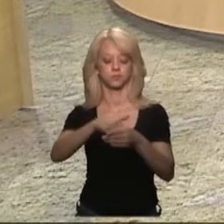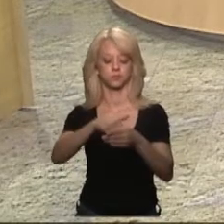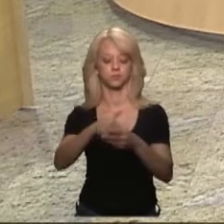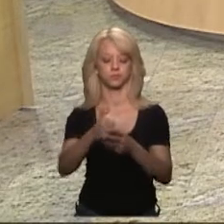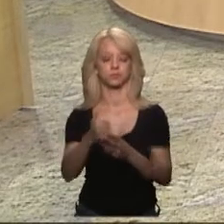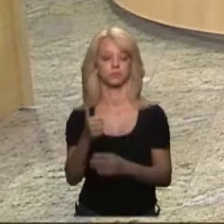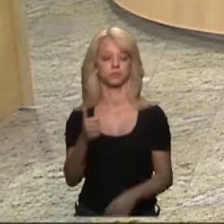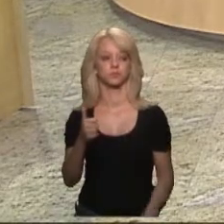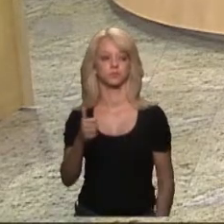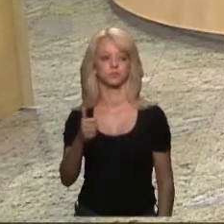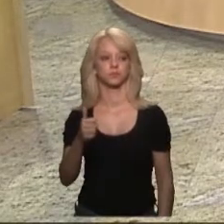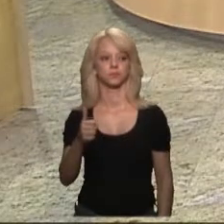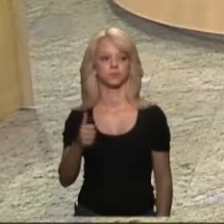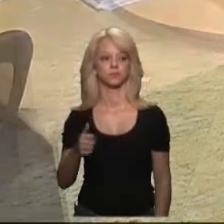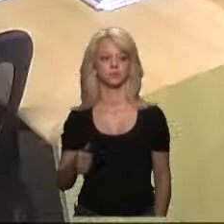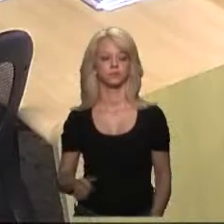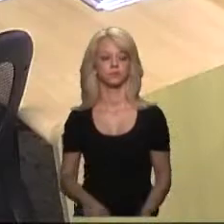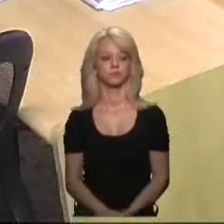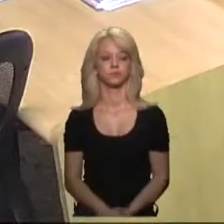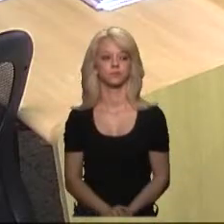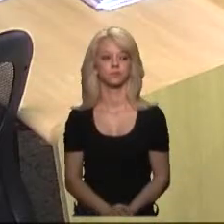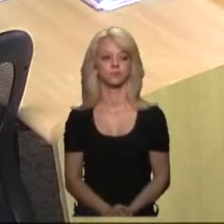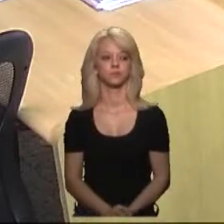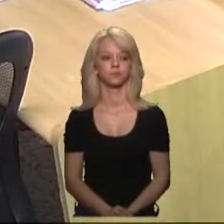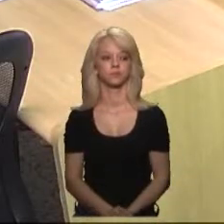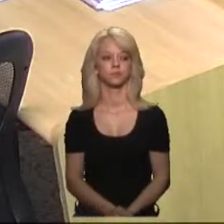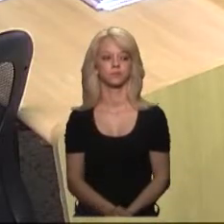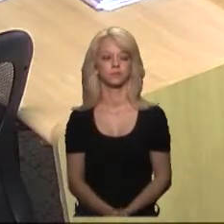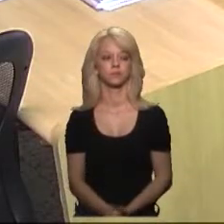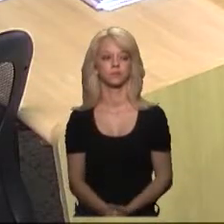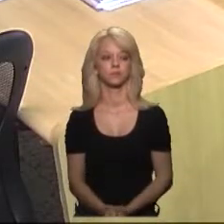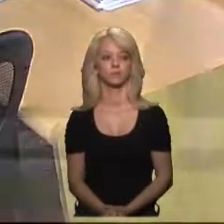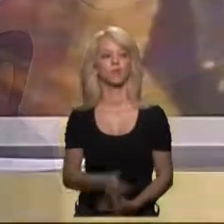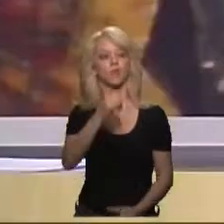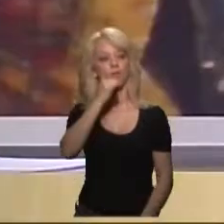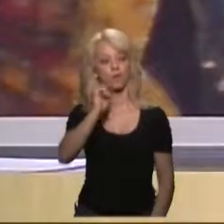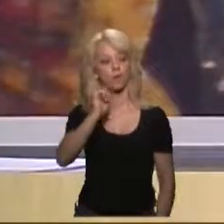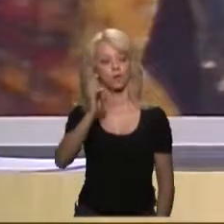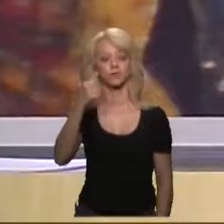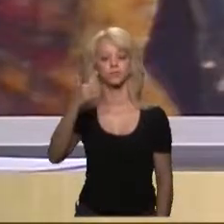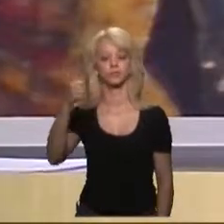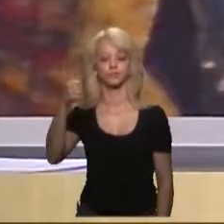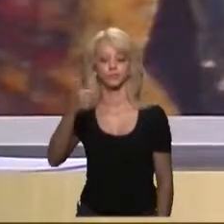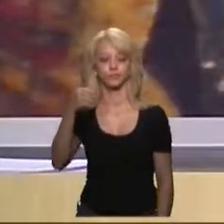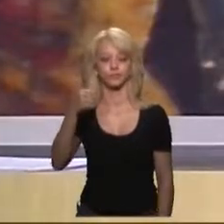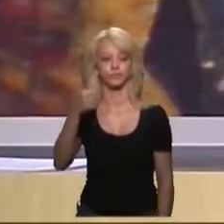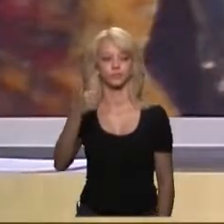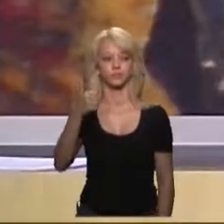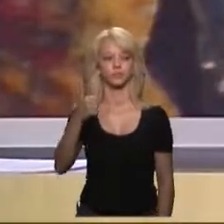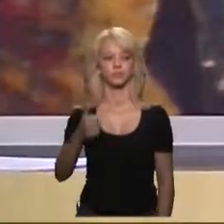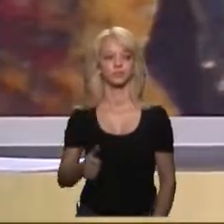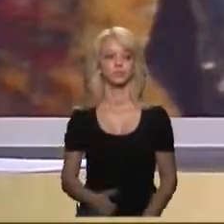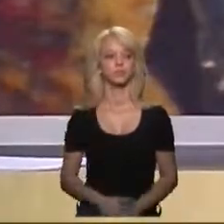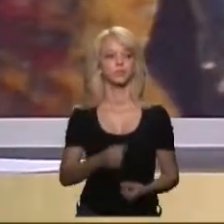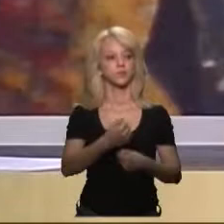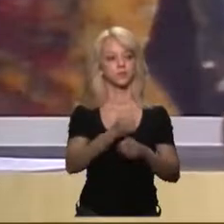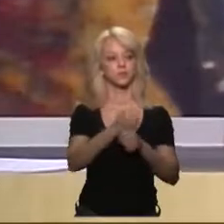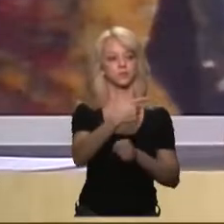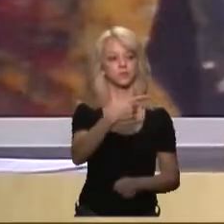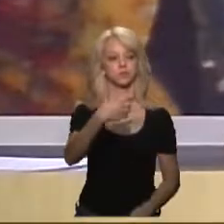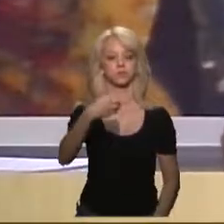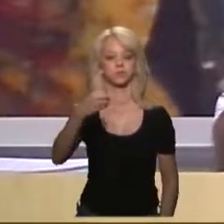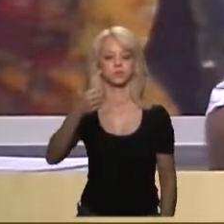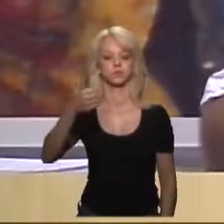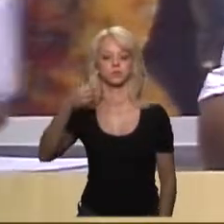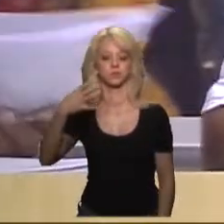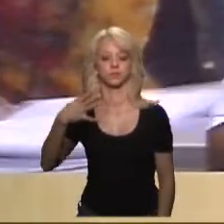aprovado. Declaro então aprovado em segunda discussão e votação projeto de lei complementar número 2/2014 de autoria do prefeito municipal. Pela ordem,